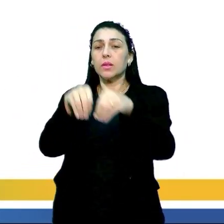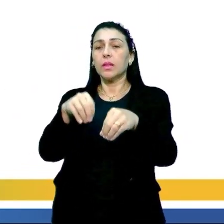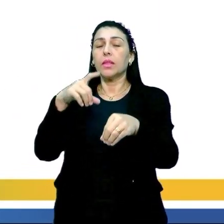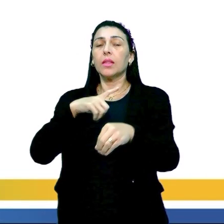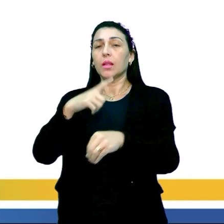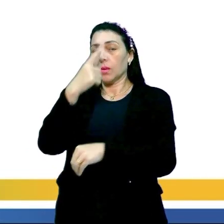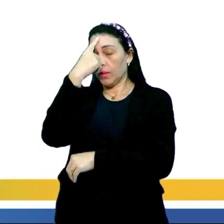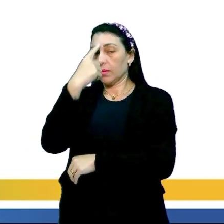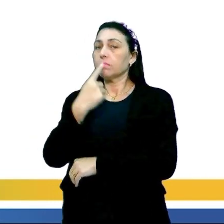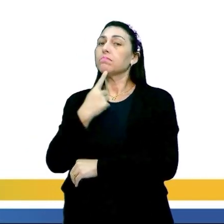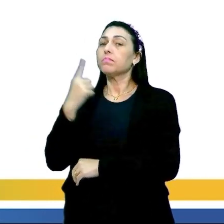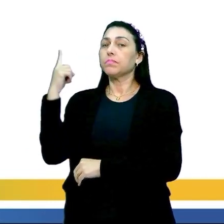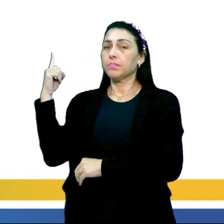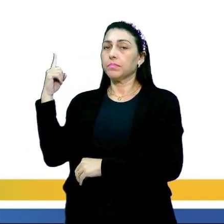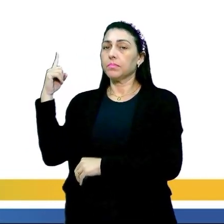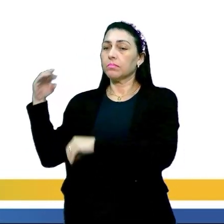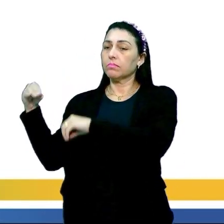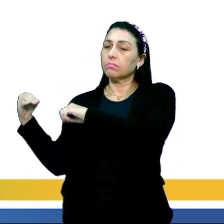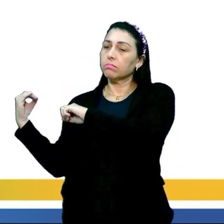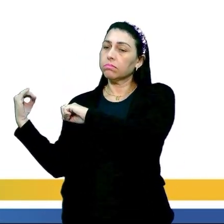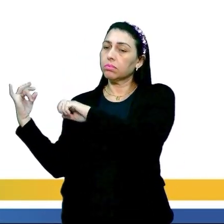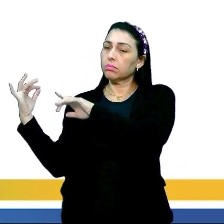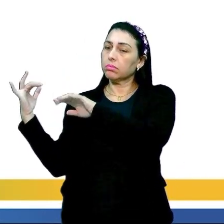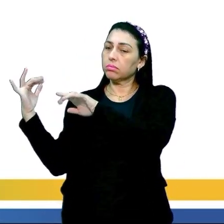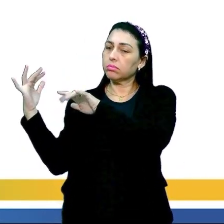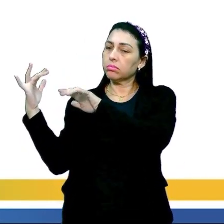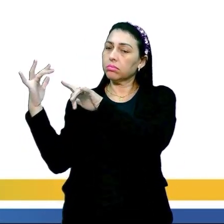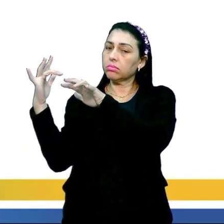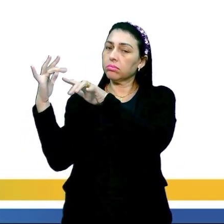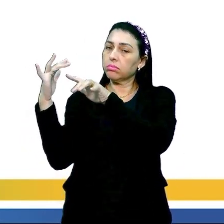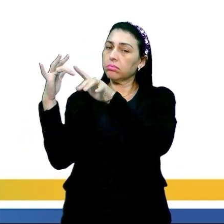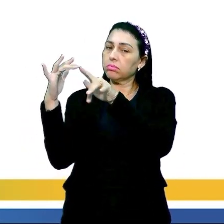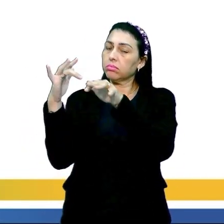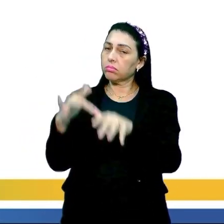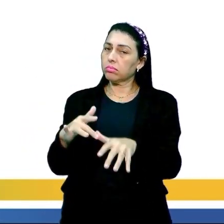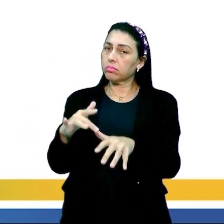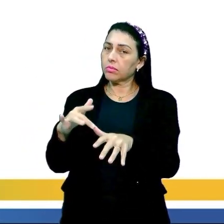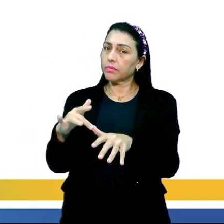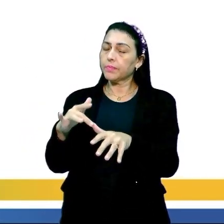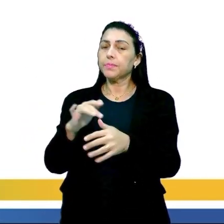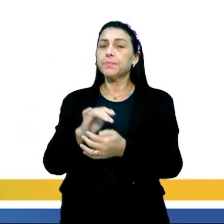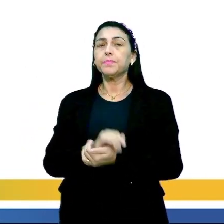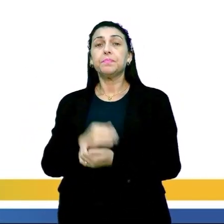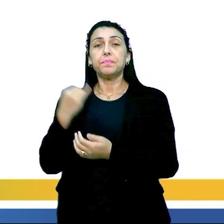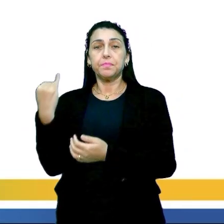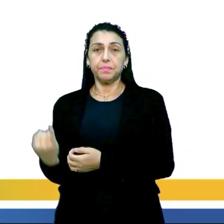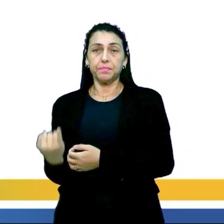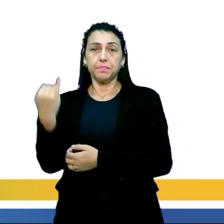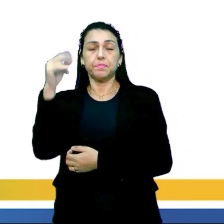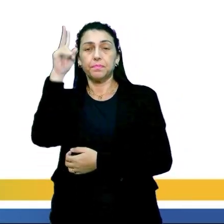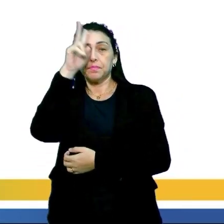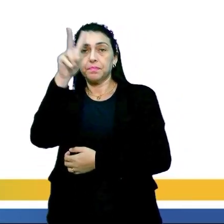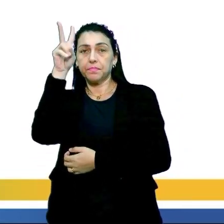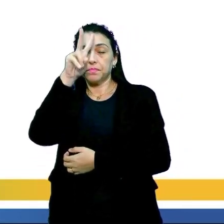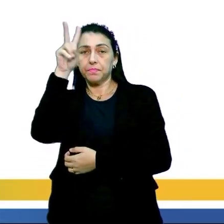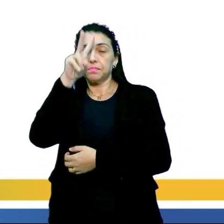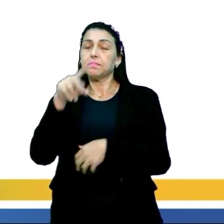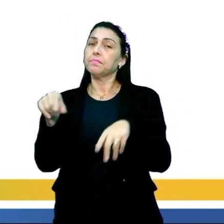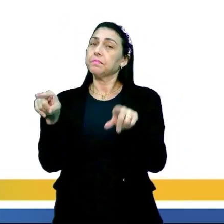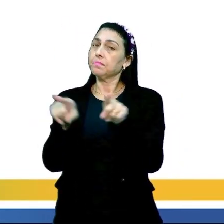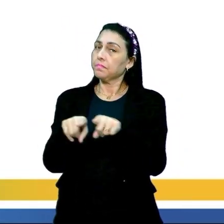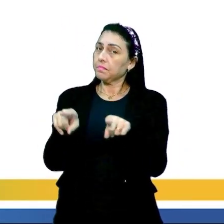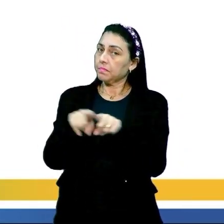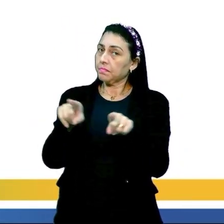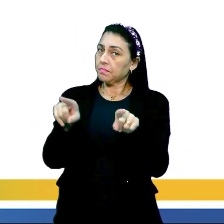uma imagem que mostra pessoas se deslocando, né, com suas bagagens, enfim. É importante ressaltar e